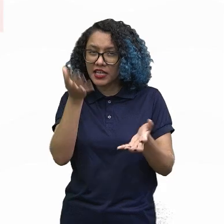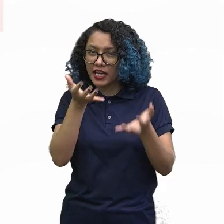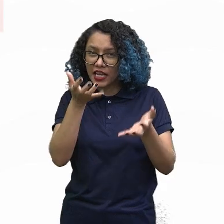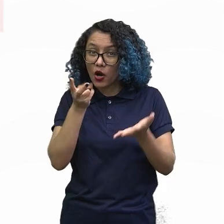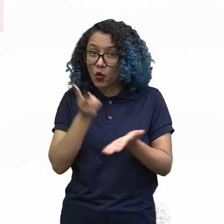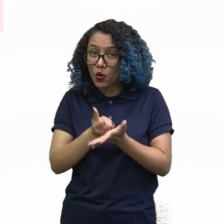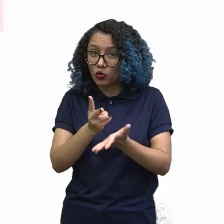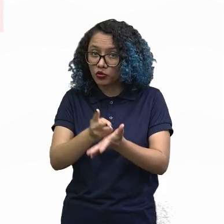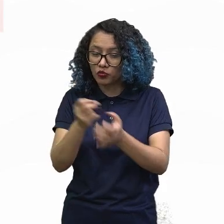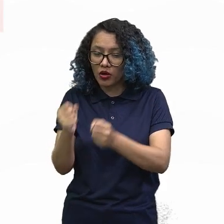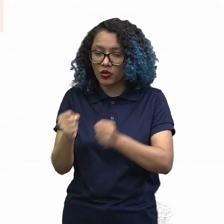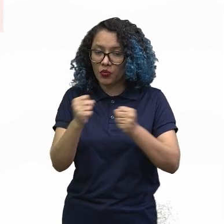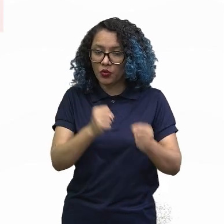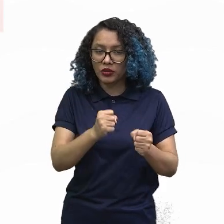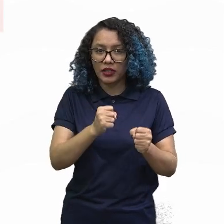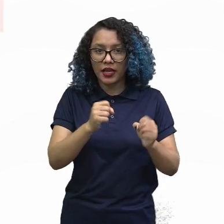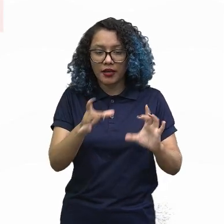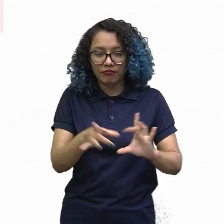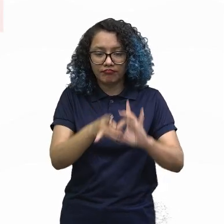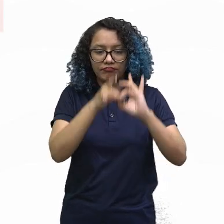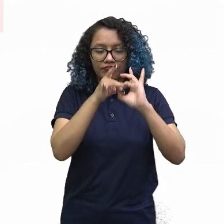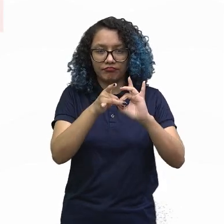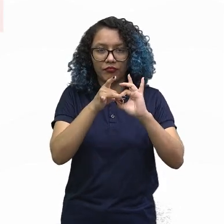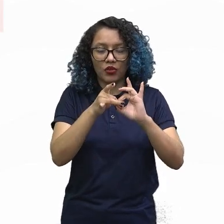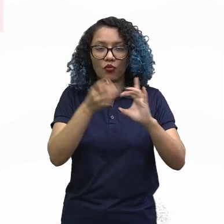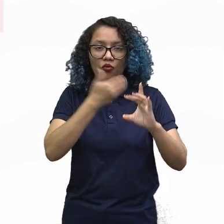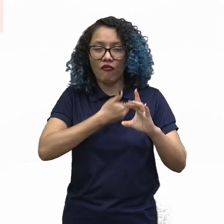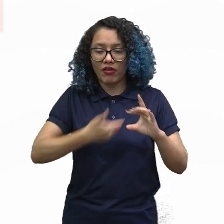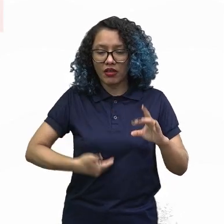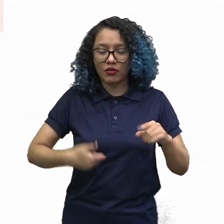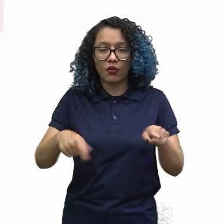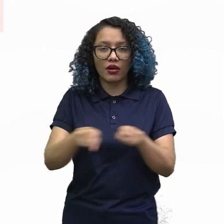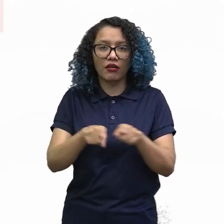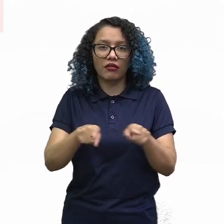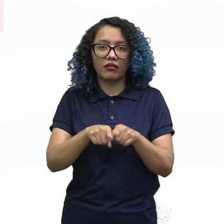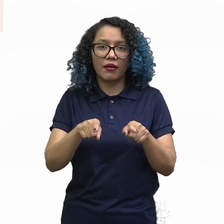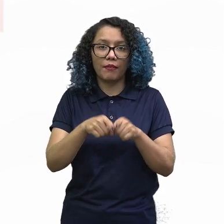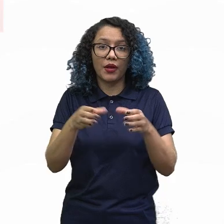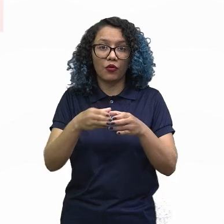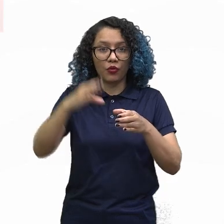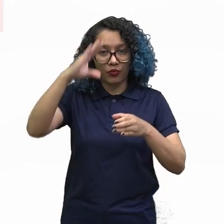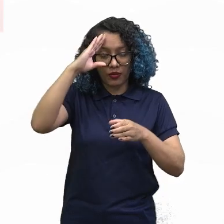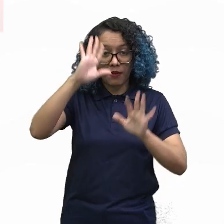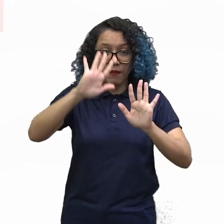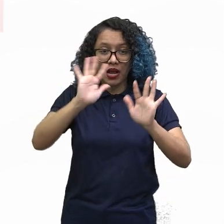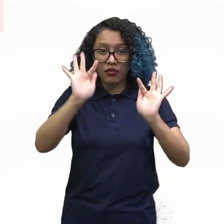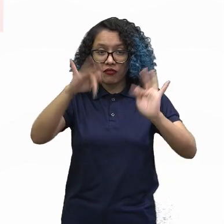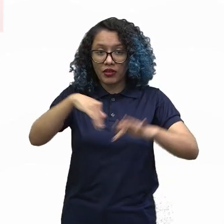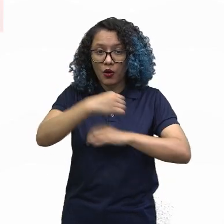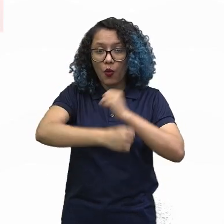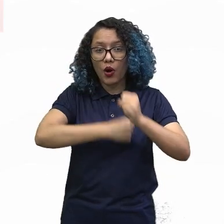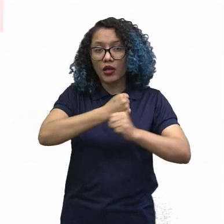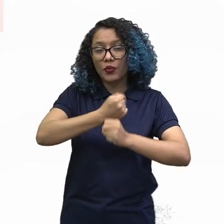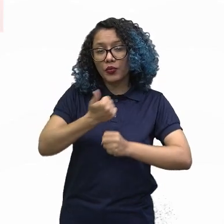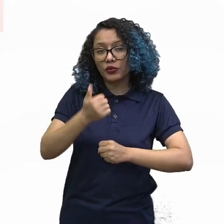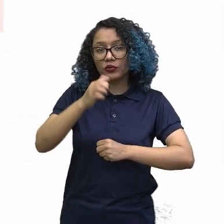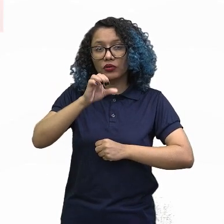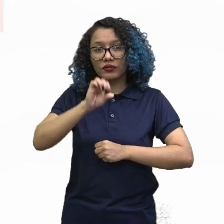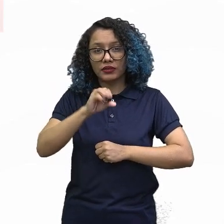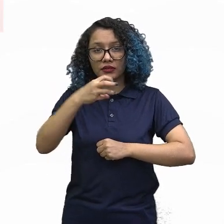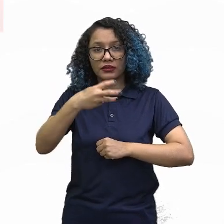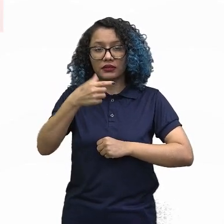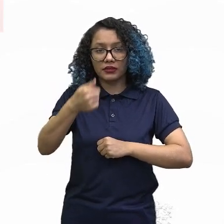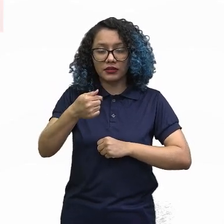poder, junto às Forças Armadas e aos governadores. E aí, lá no final de 1937, o